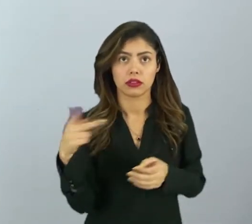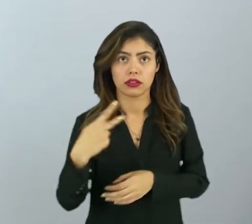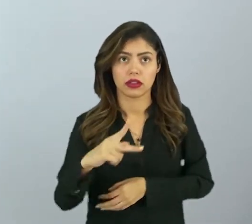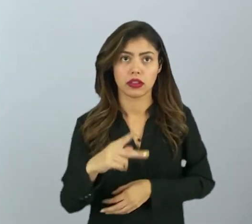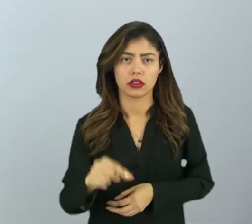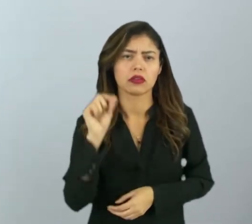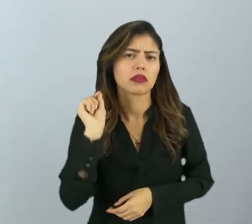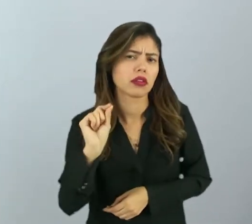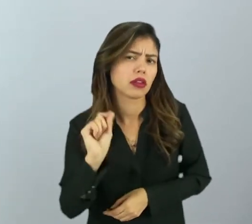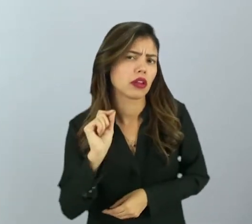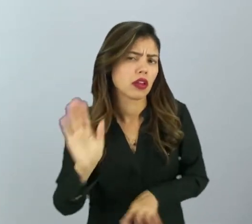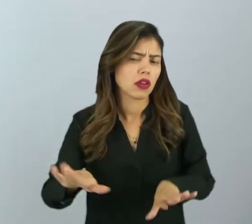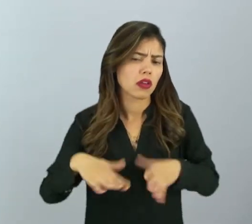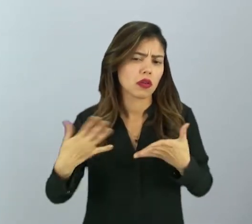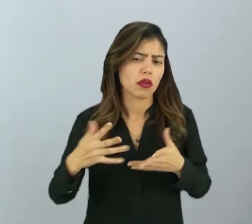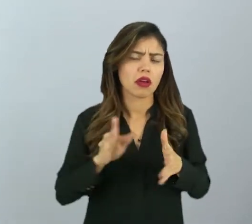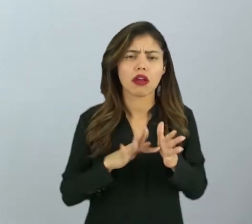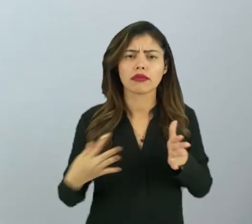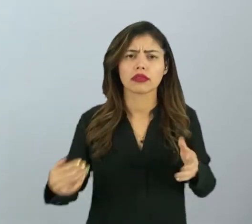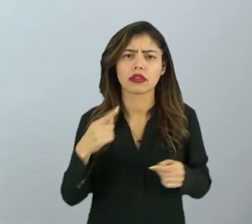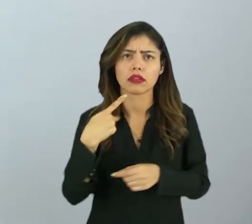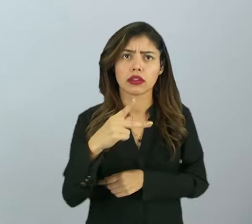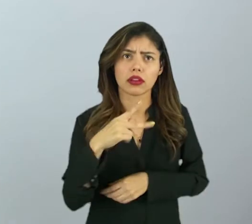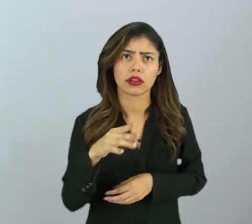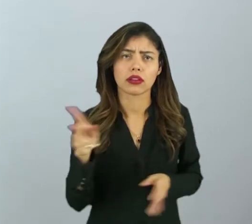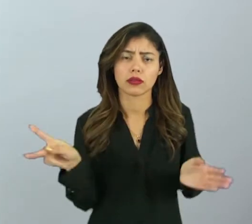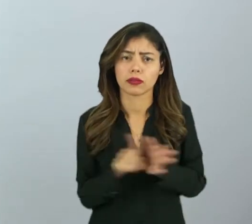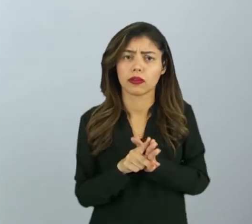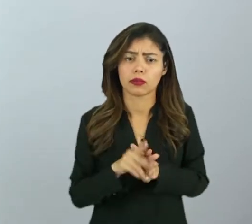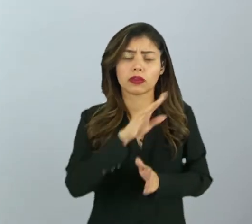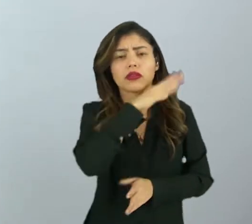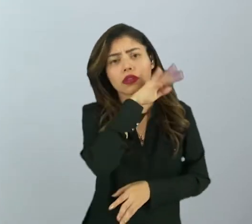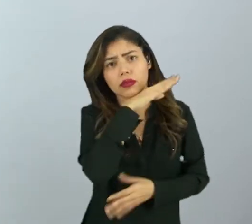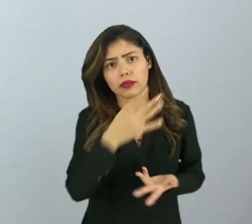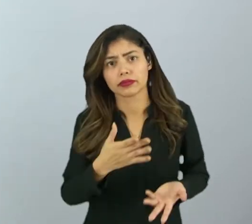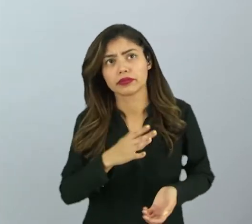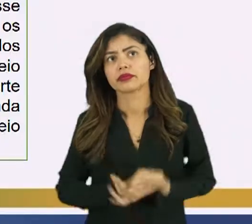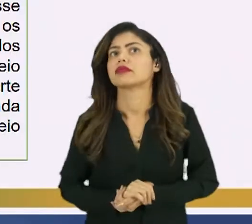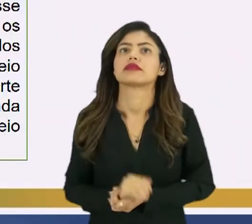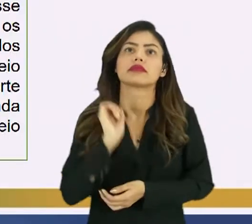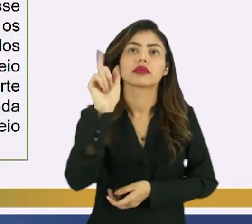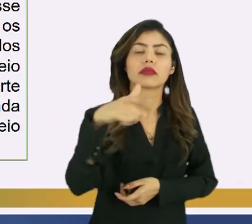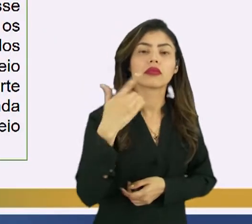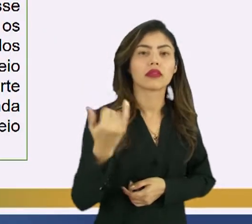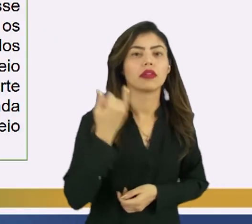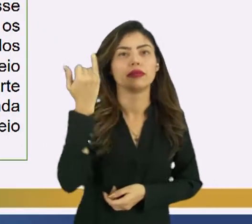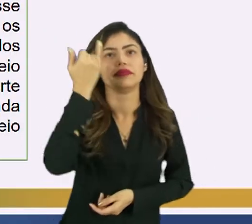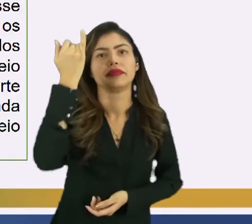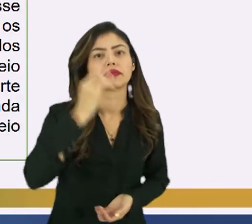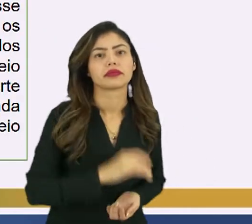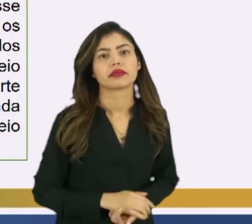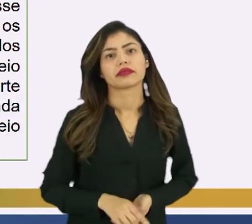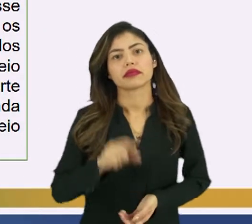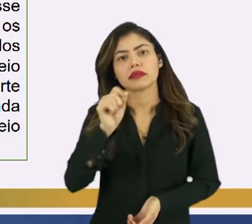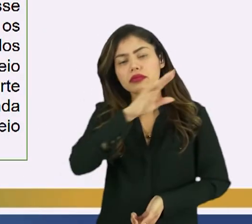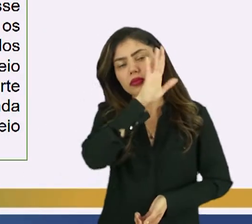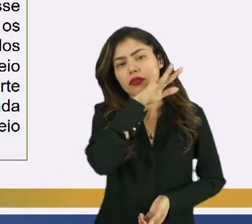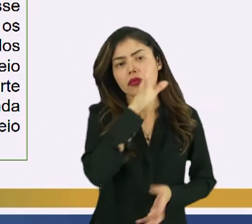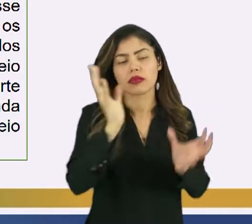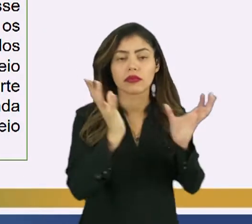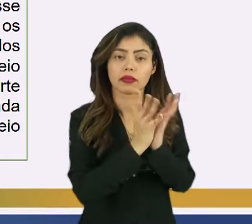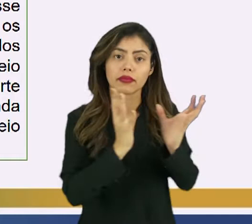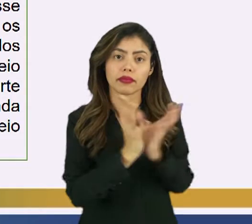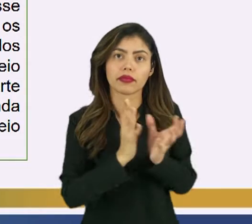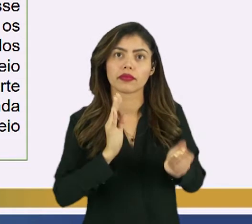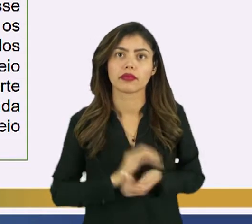deles, qual que é a função desempenhada por eles no ambiente. Outra coisa importante é que os animais